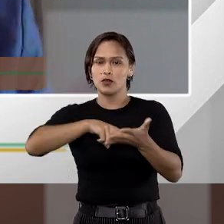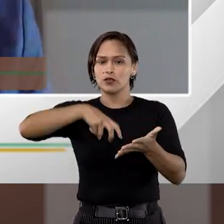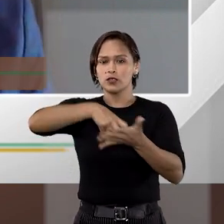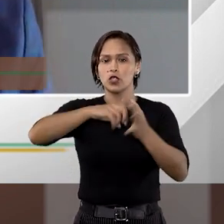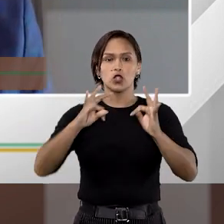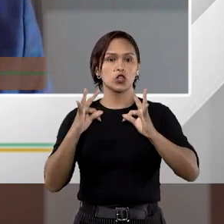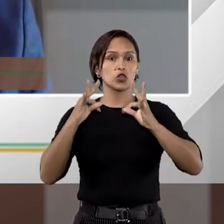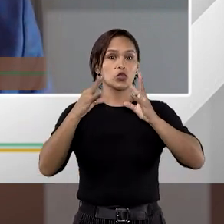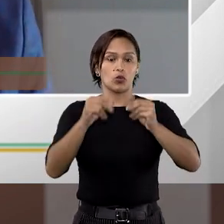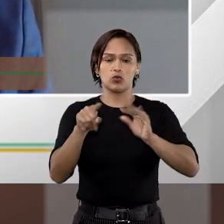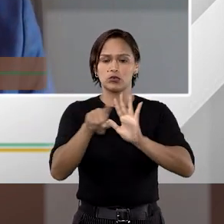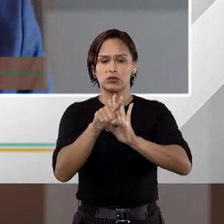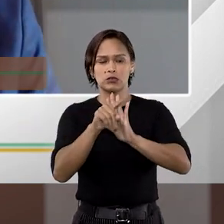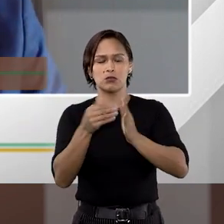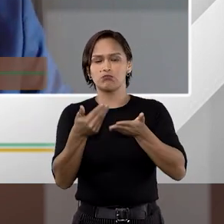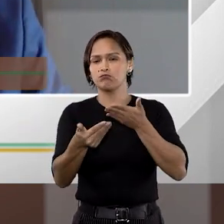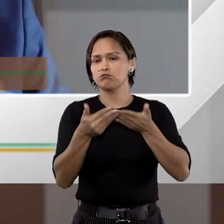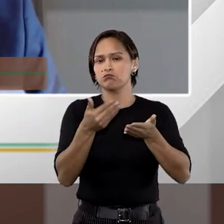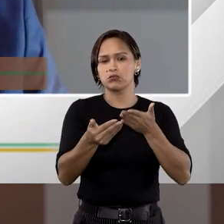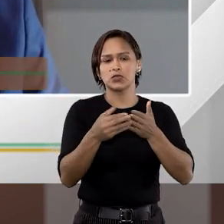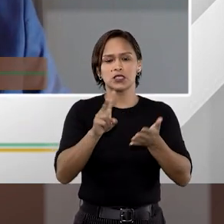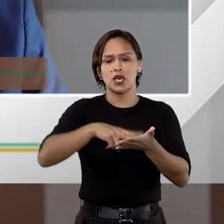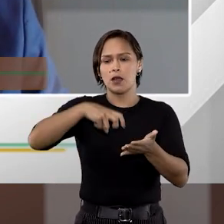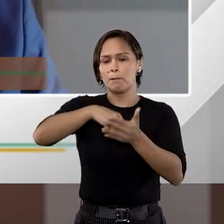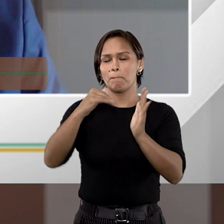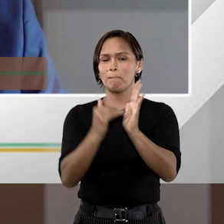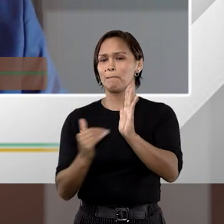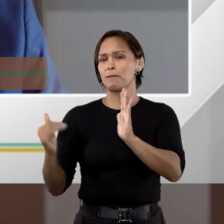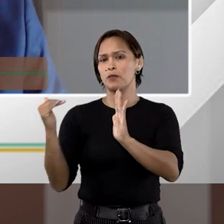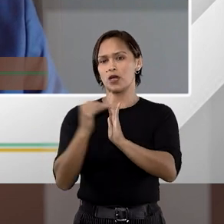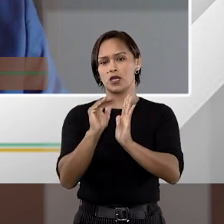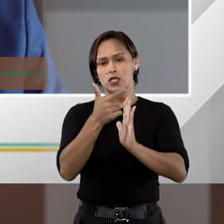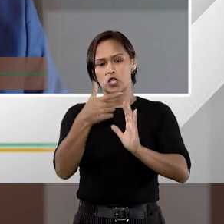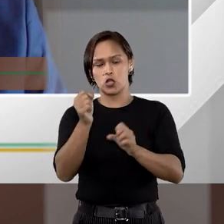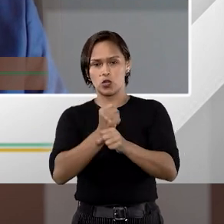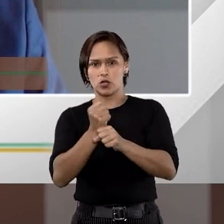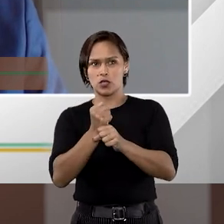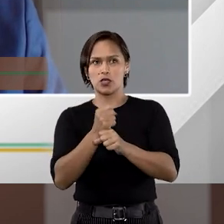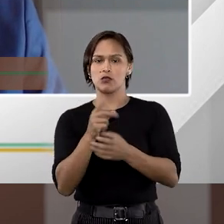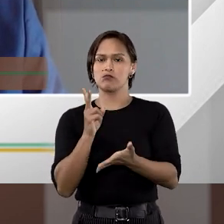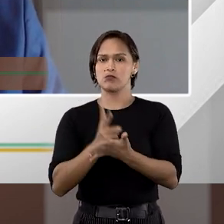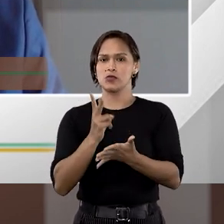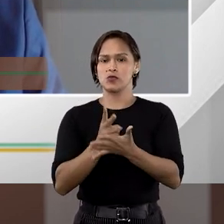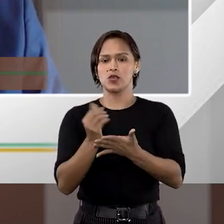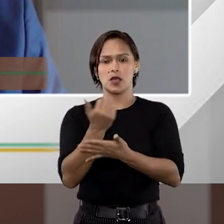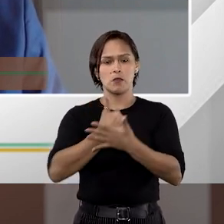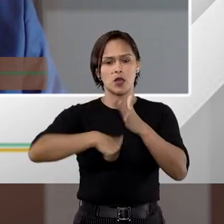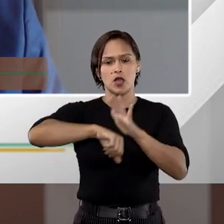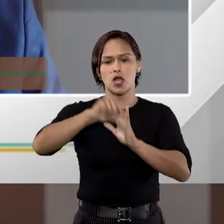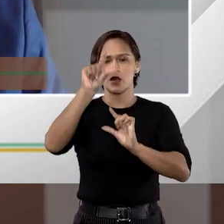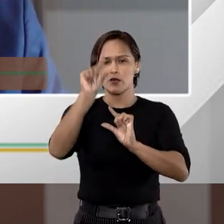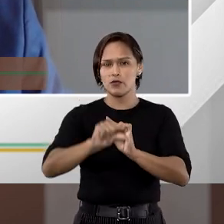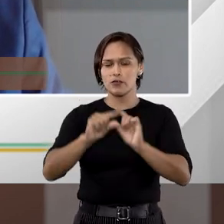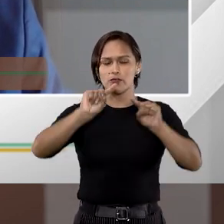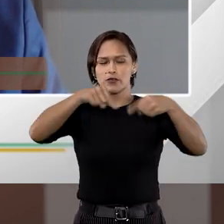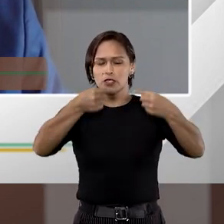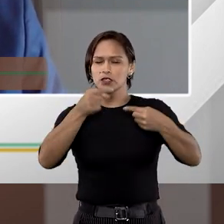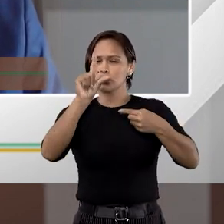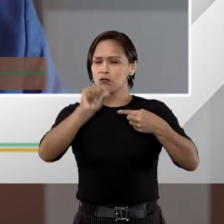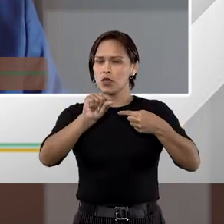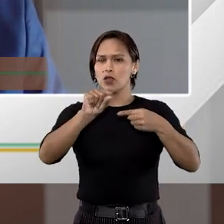penais todas elas independentemente da pena máxima são sempre infrações de menor potencial